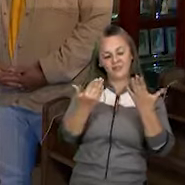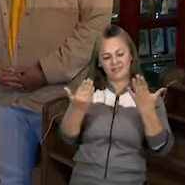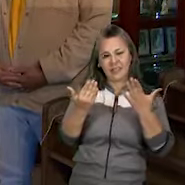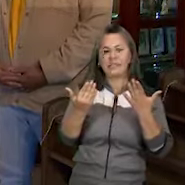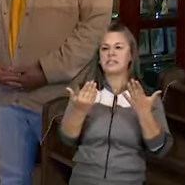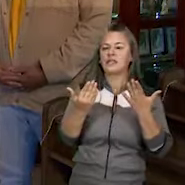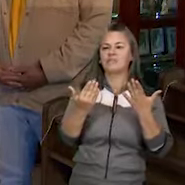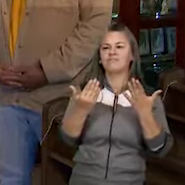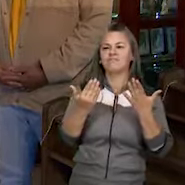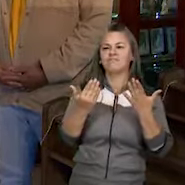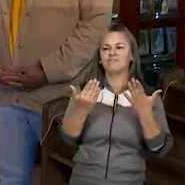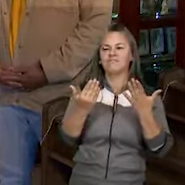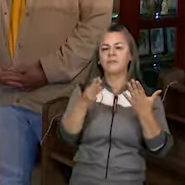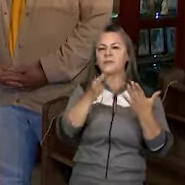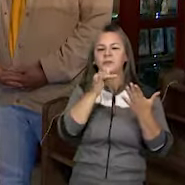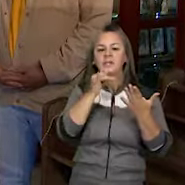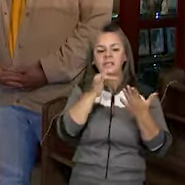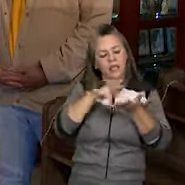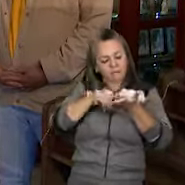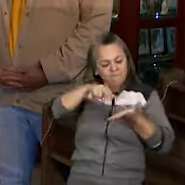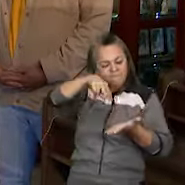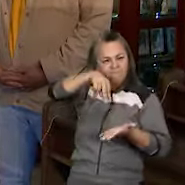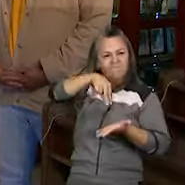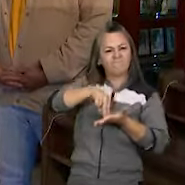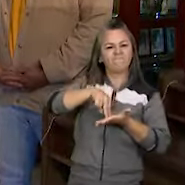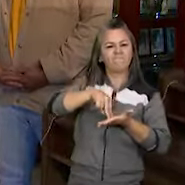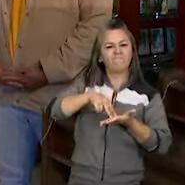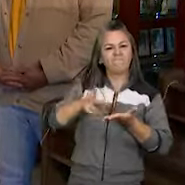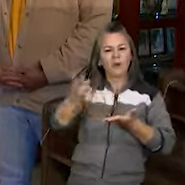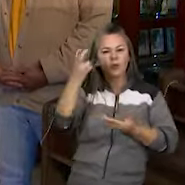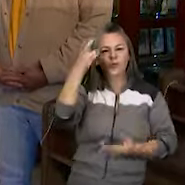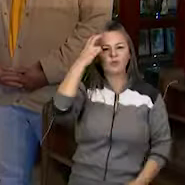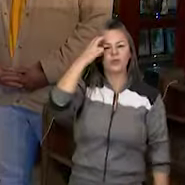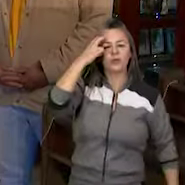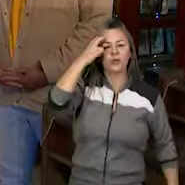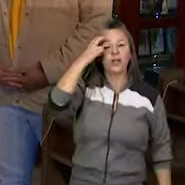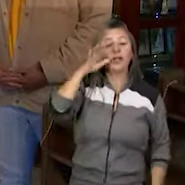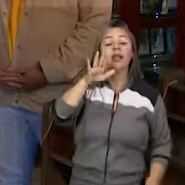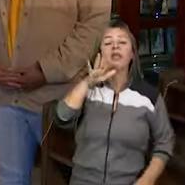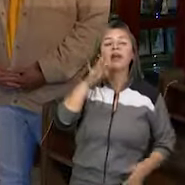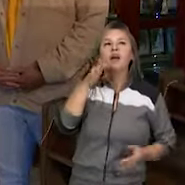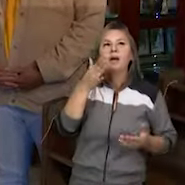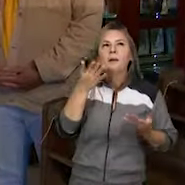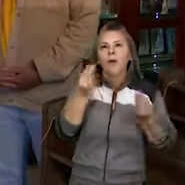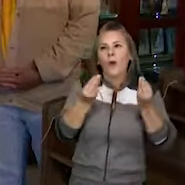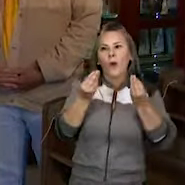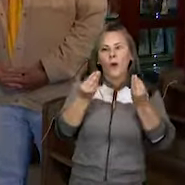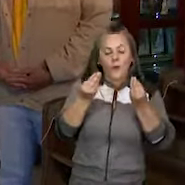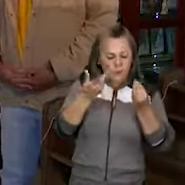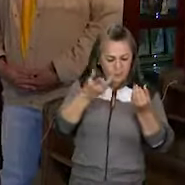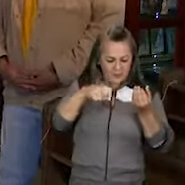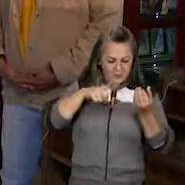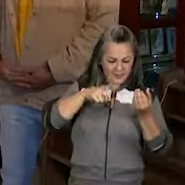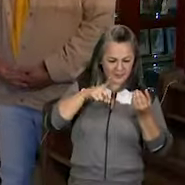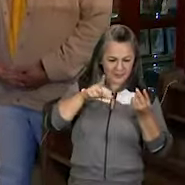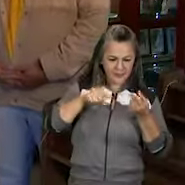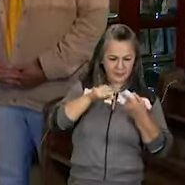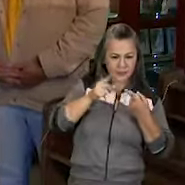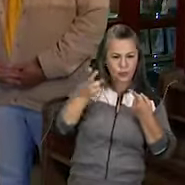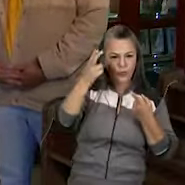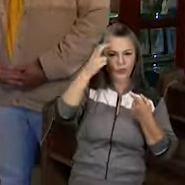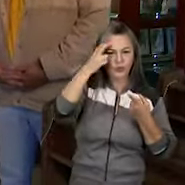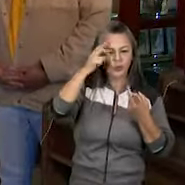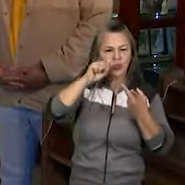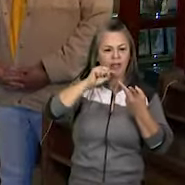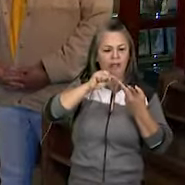de resistência cultural, né, com a questão religiosa, né? Como o senhor vê isso, né,